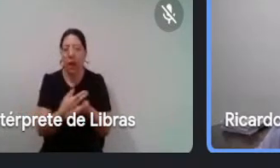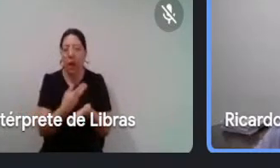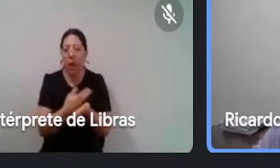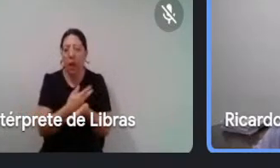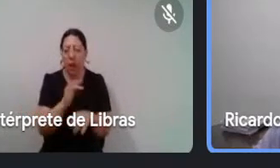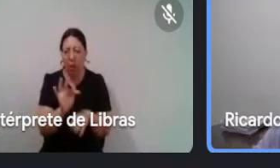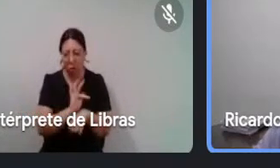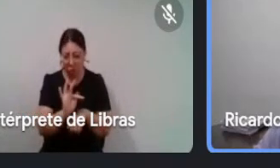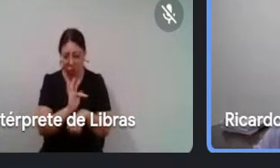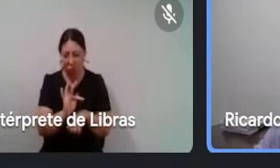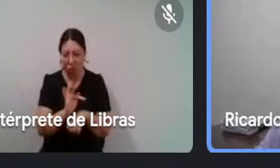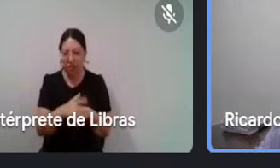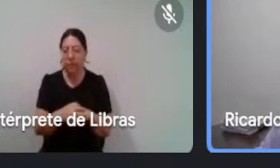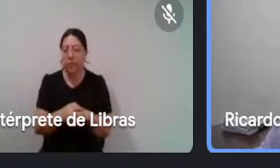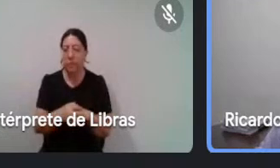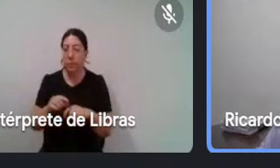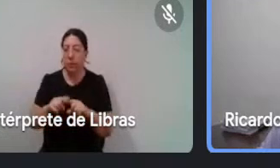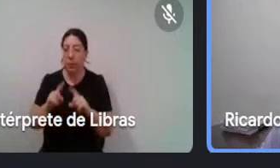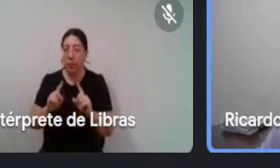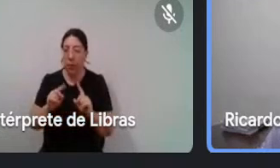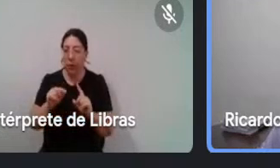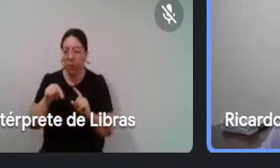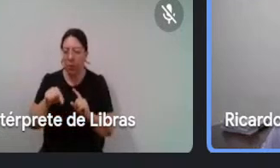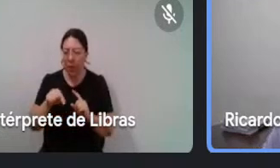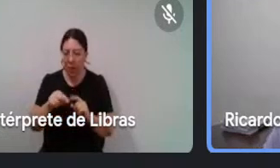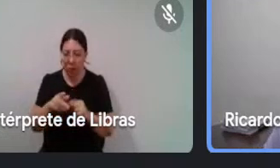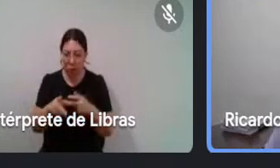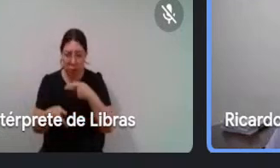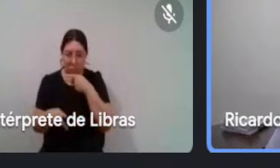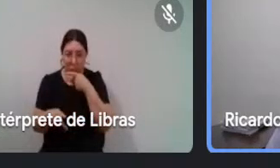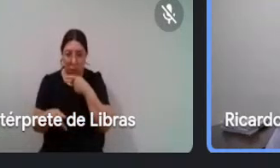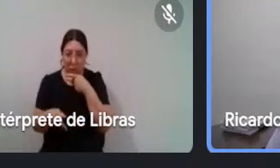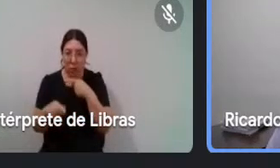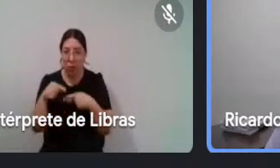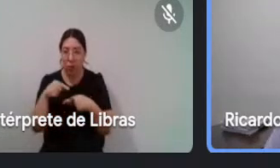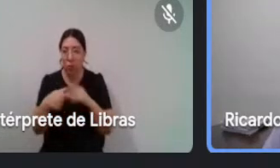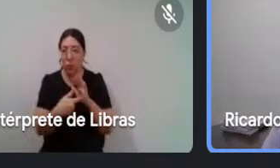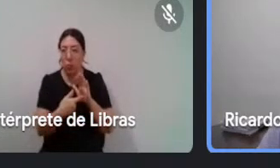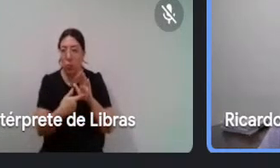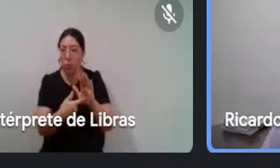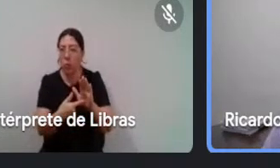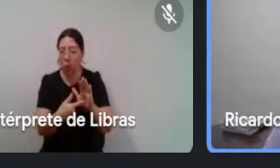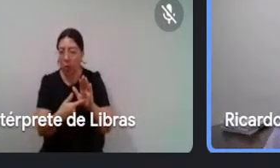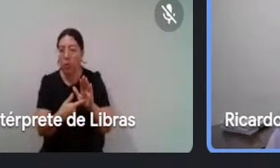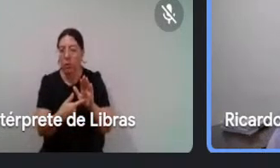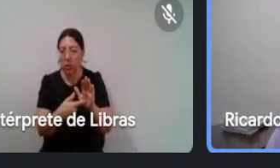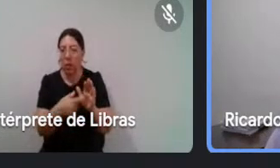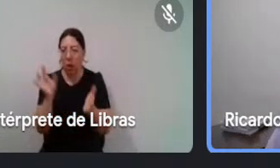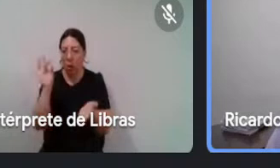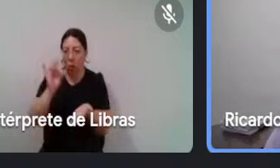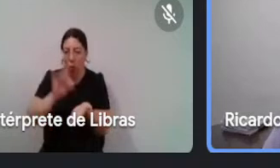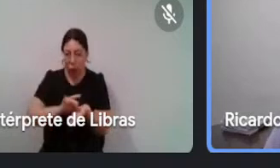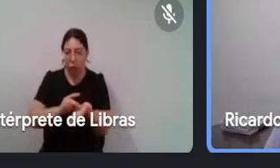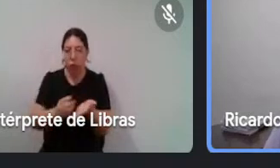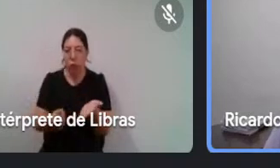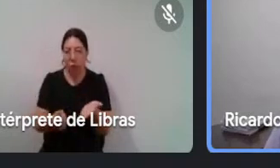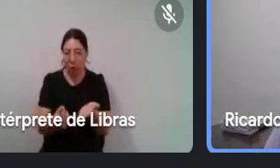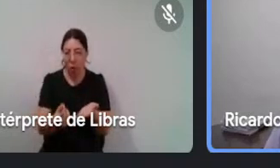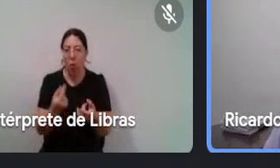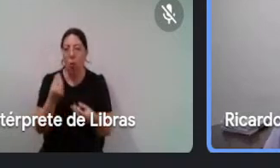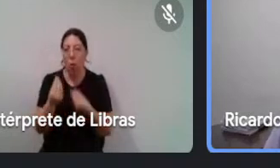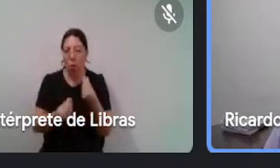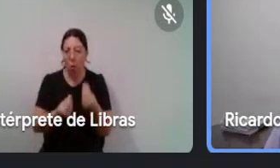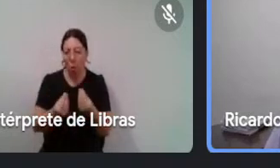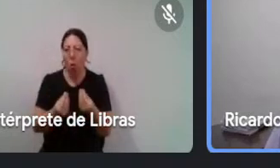finais, nas próprias alegações do partido, estão demonstradas, excelência, tanto a origem dos valores, os